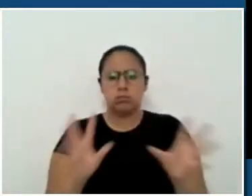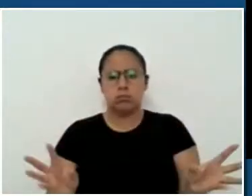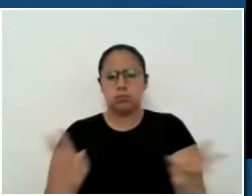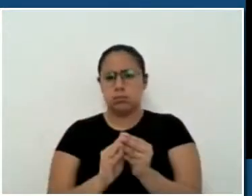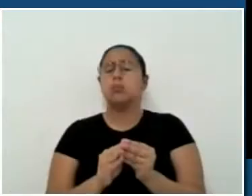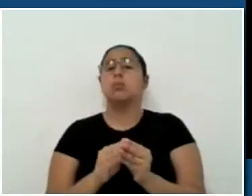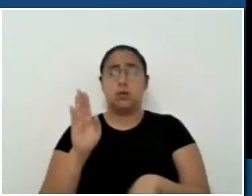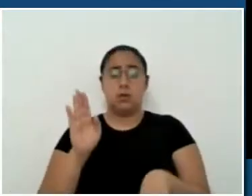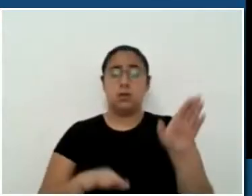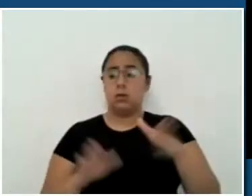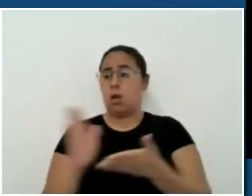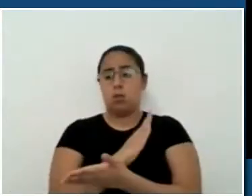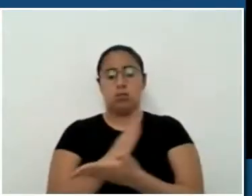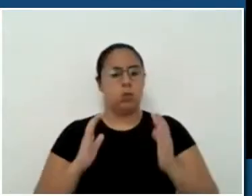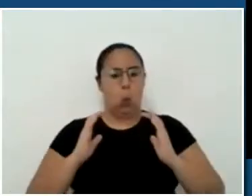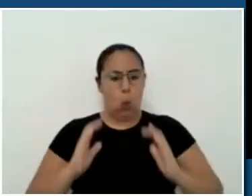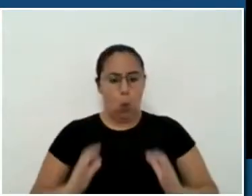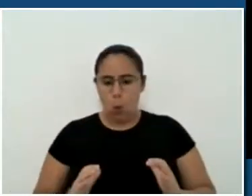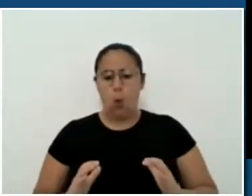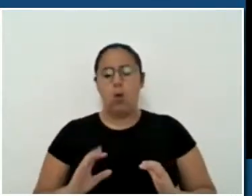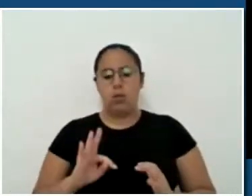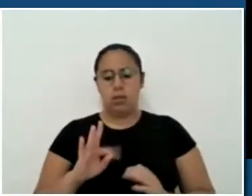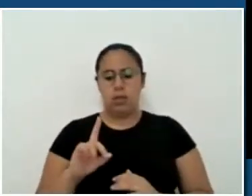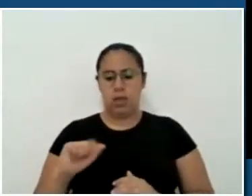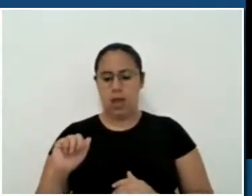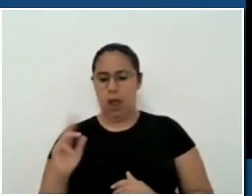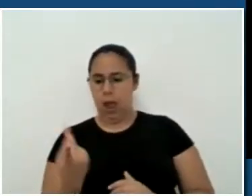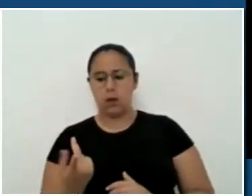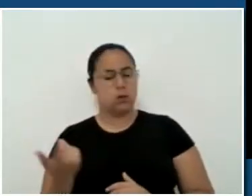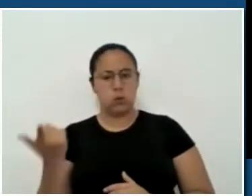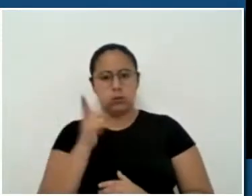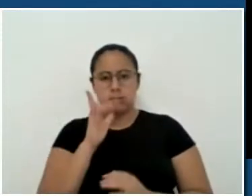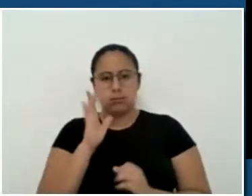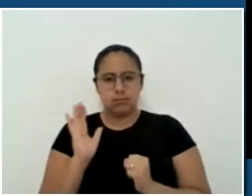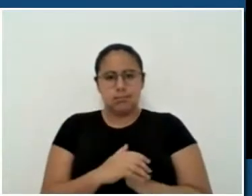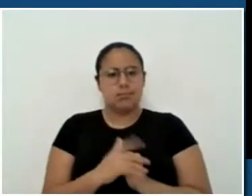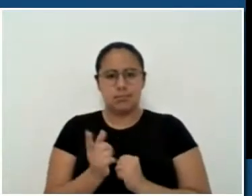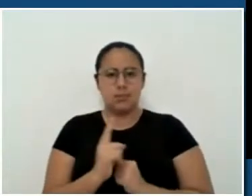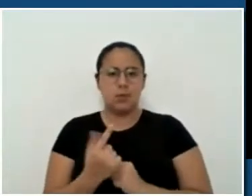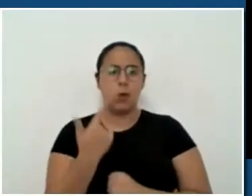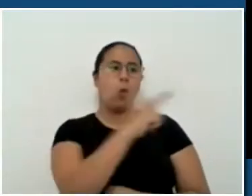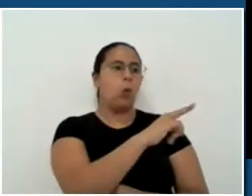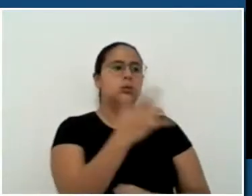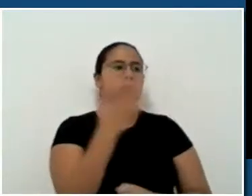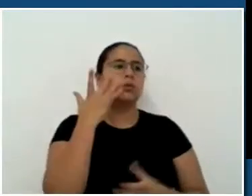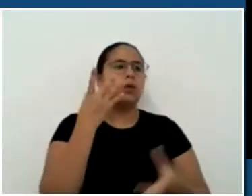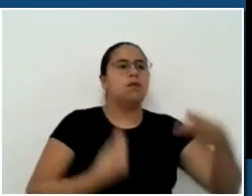determinados comportamentos no TDAH, e o outro, planejamento e flexibilidade.